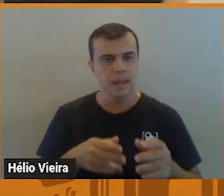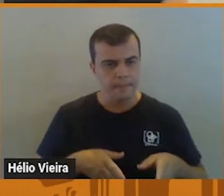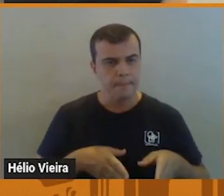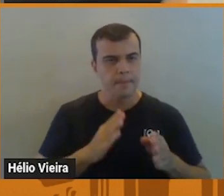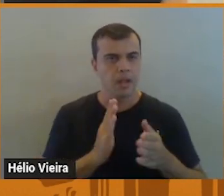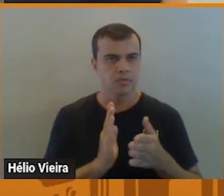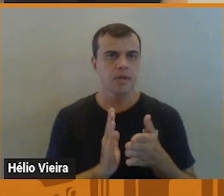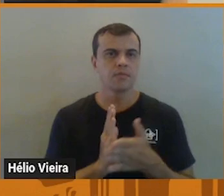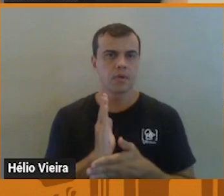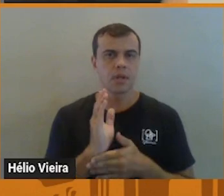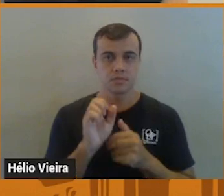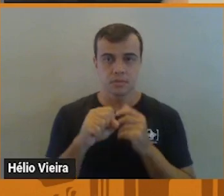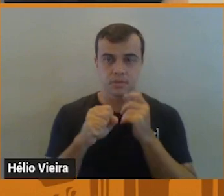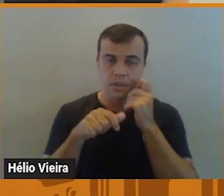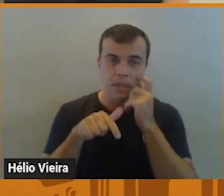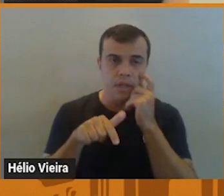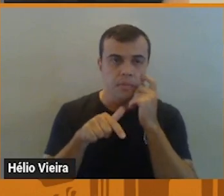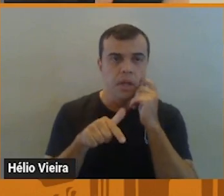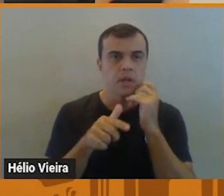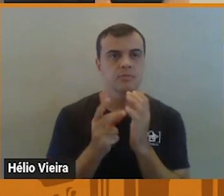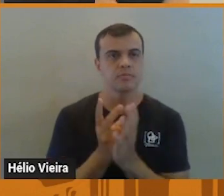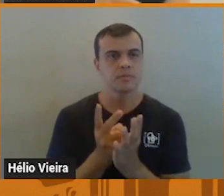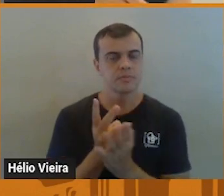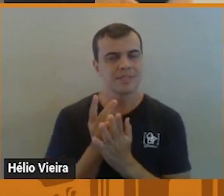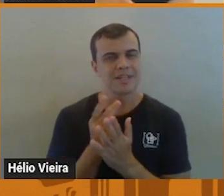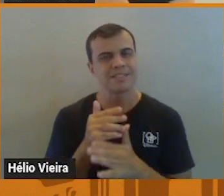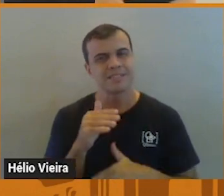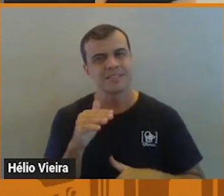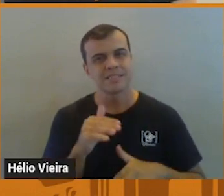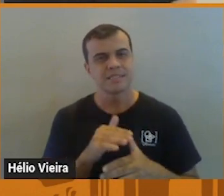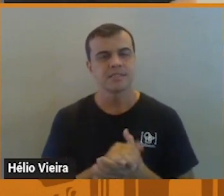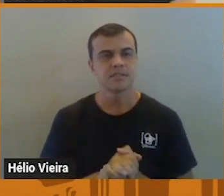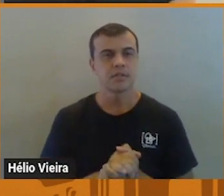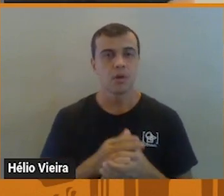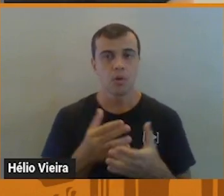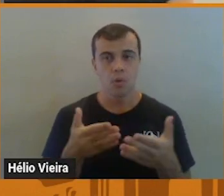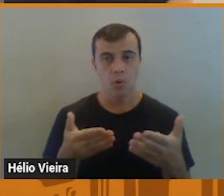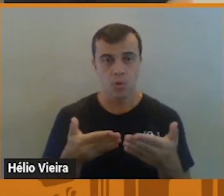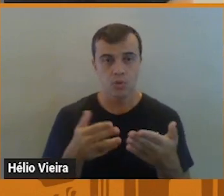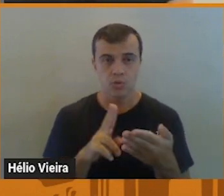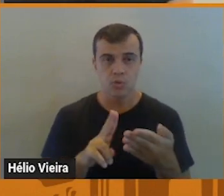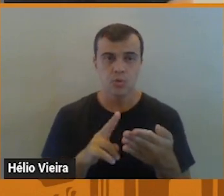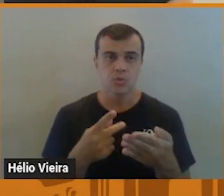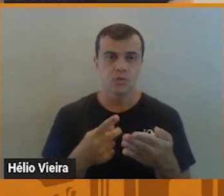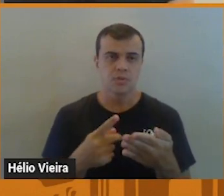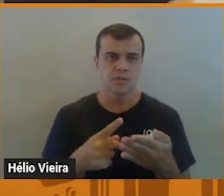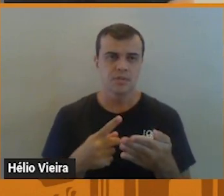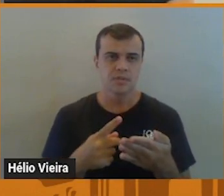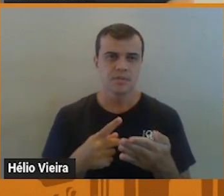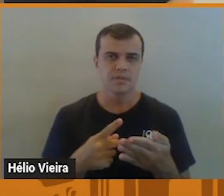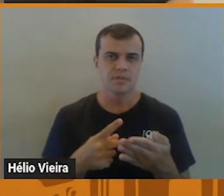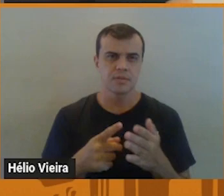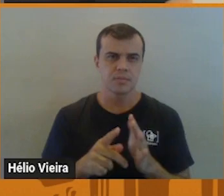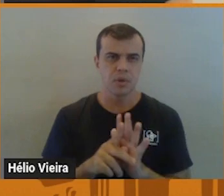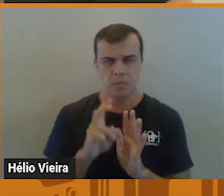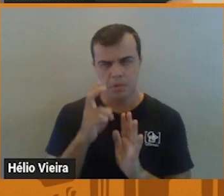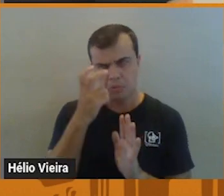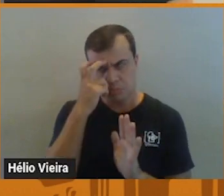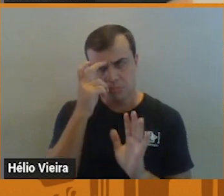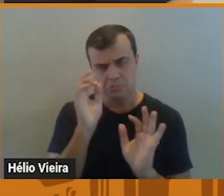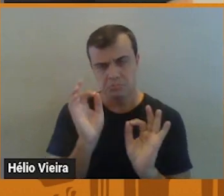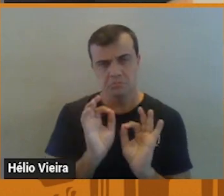a serem trabalhados, mesmo que hoje o uso dele não seja um uso cultural, um